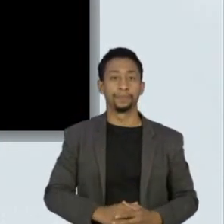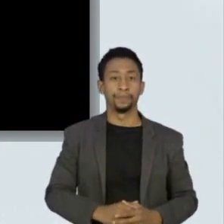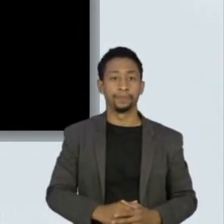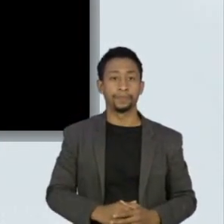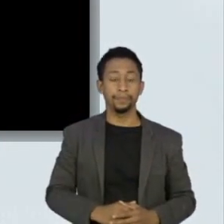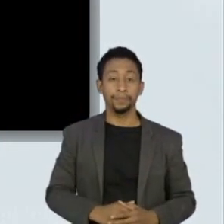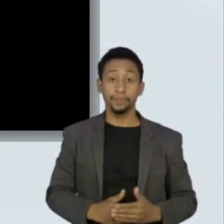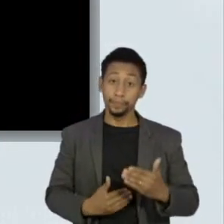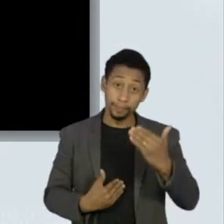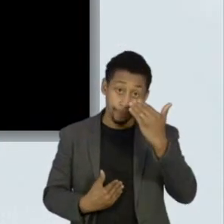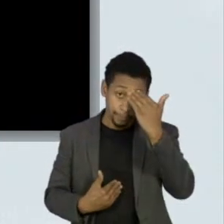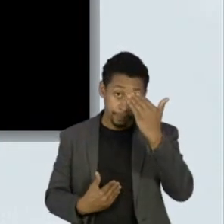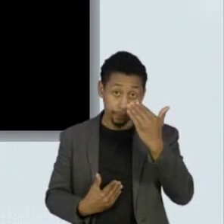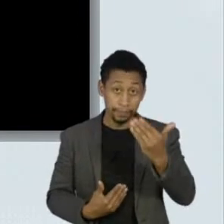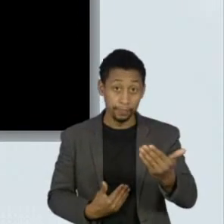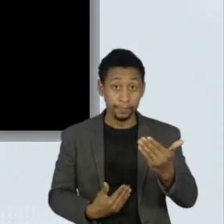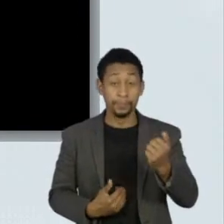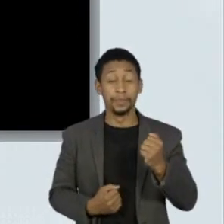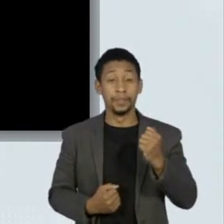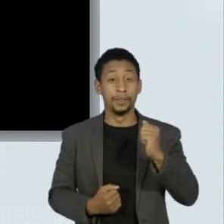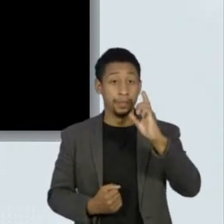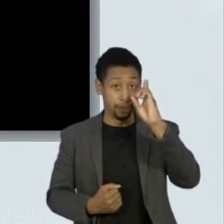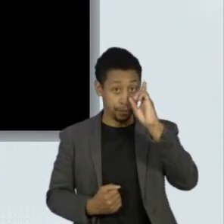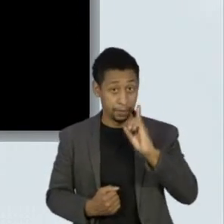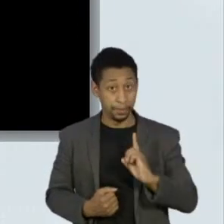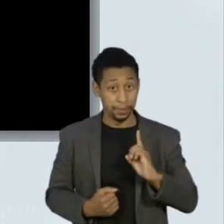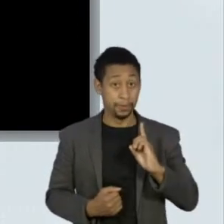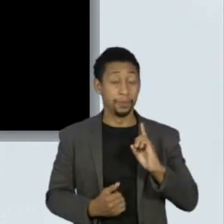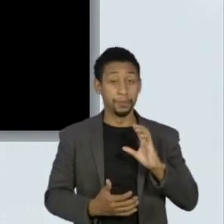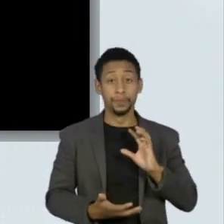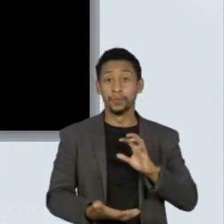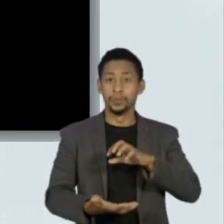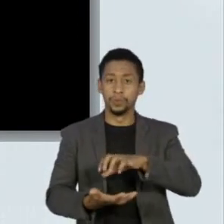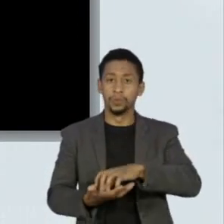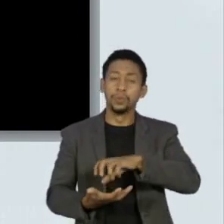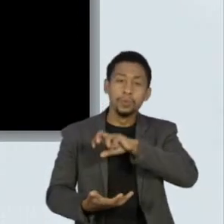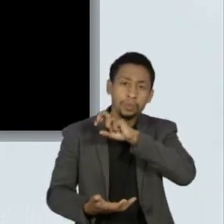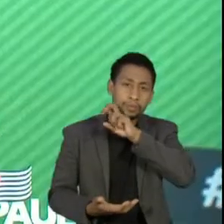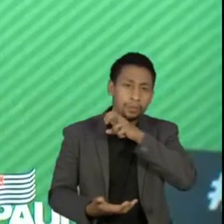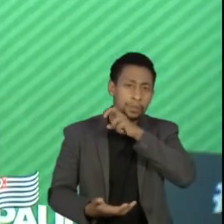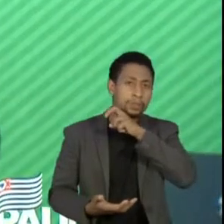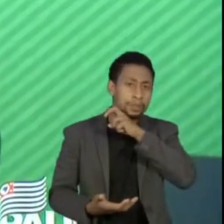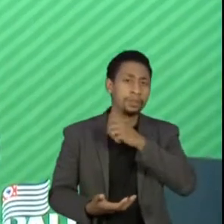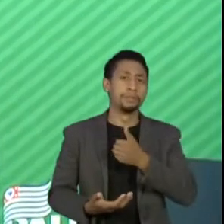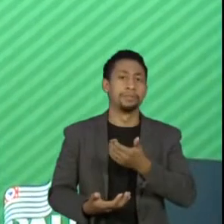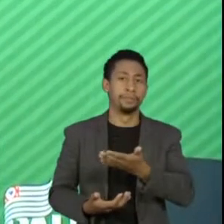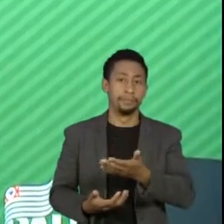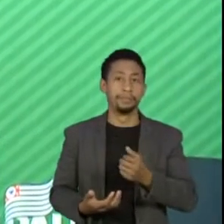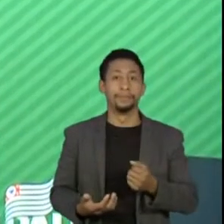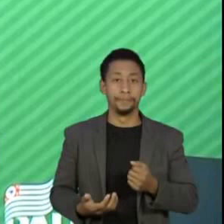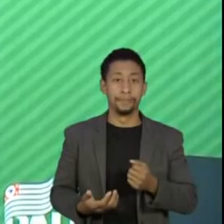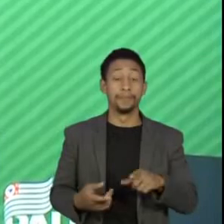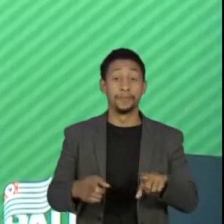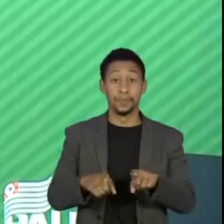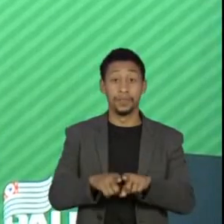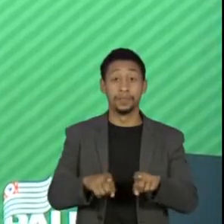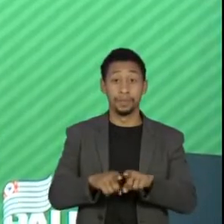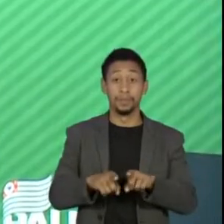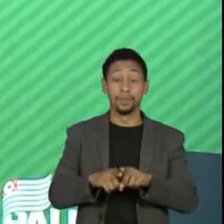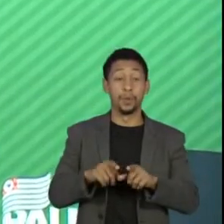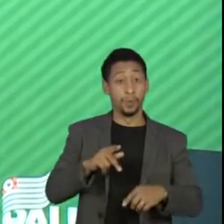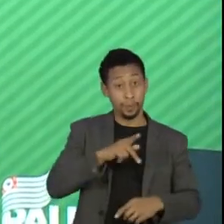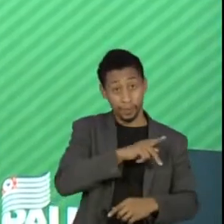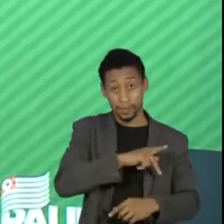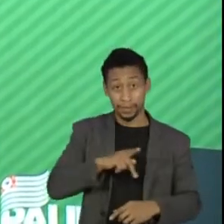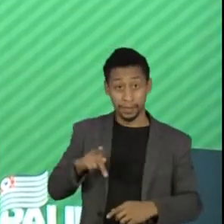Quero agradecer à direção do Instituto Butantan, encabeçada pelo professor Dimas Covas, e a presidência do Instituto Butantan, o